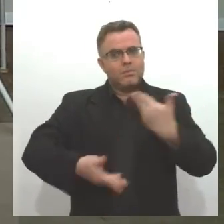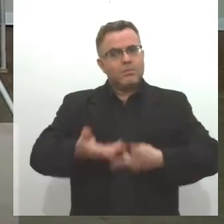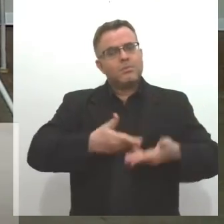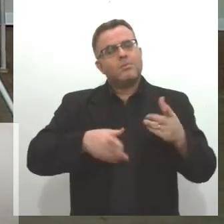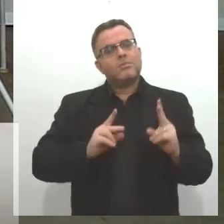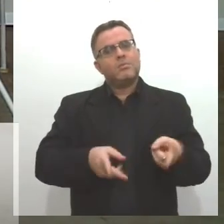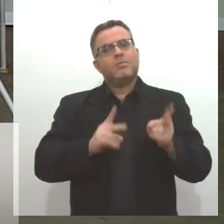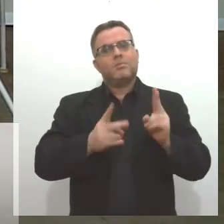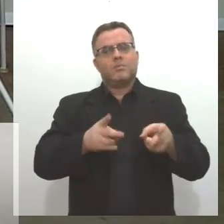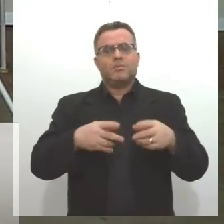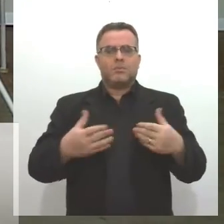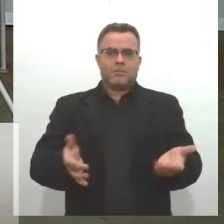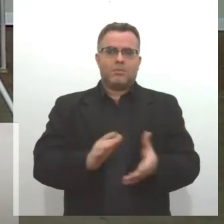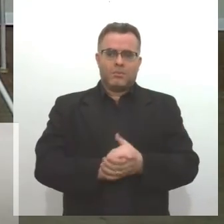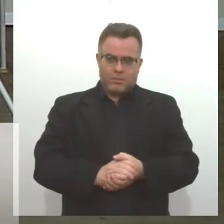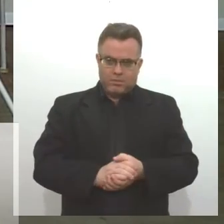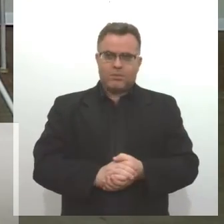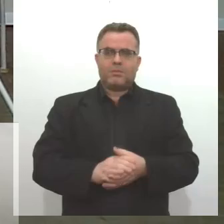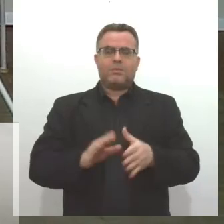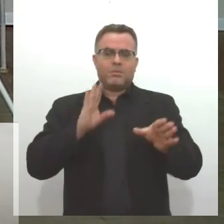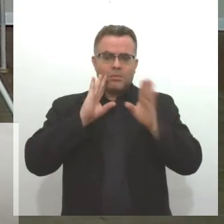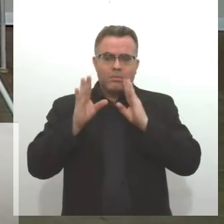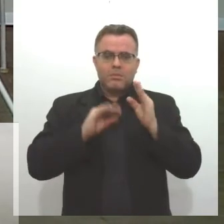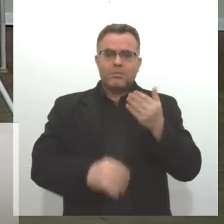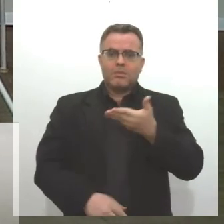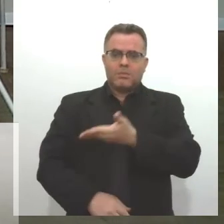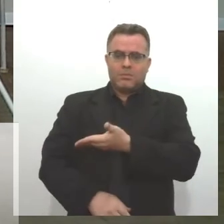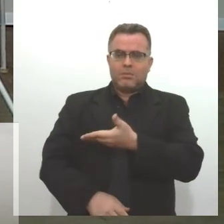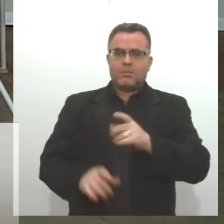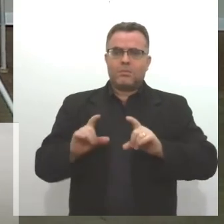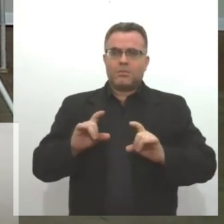nas redes sociais. Facebook, Instagram, aí na telinha,